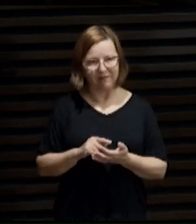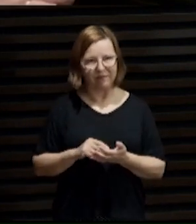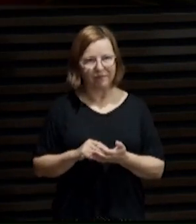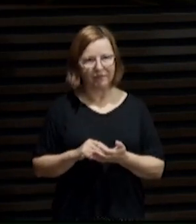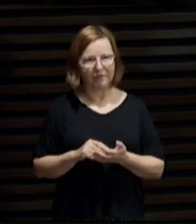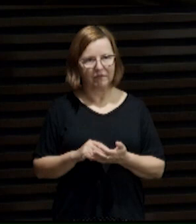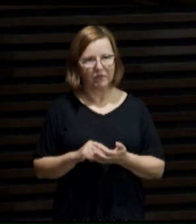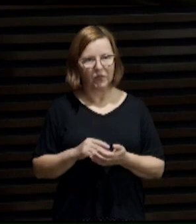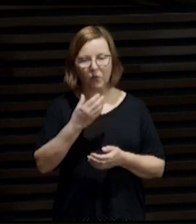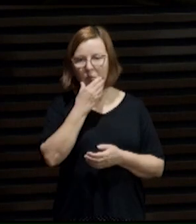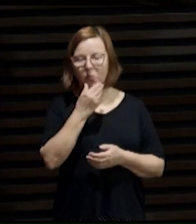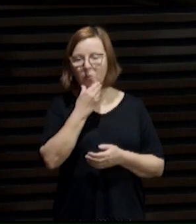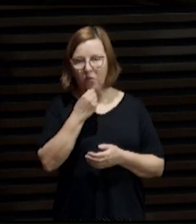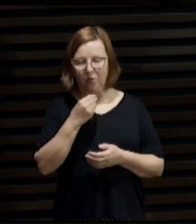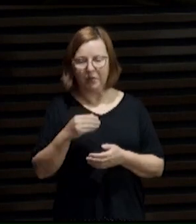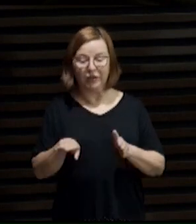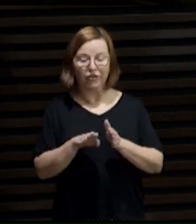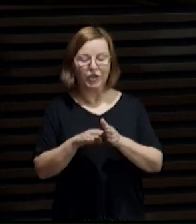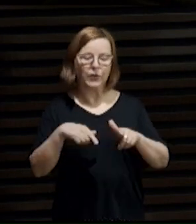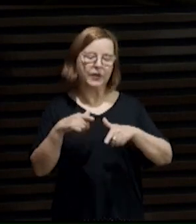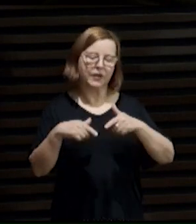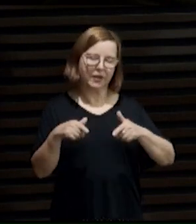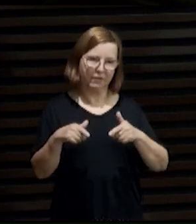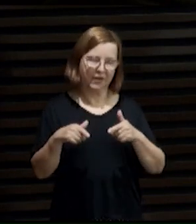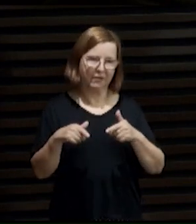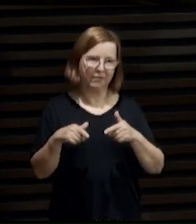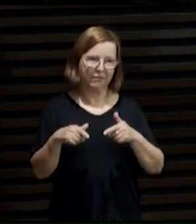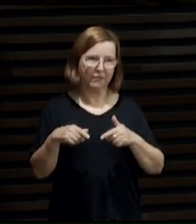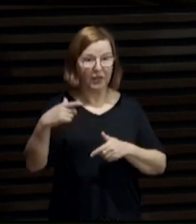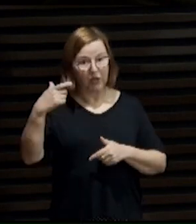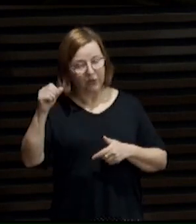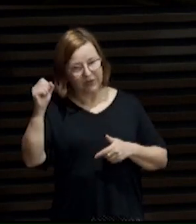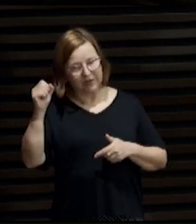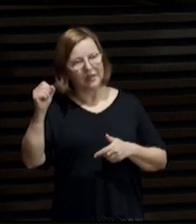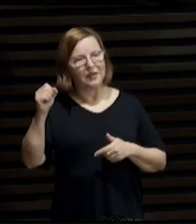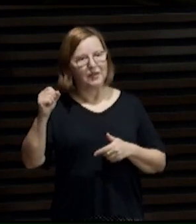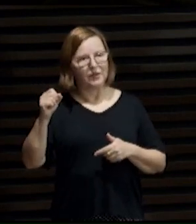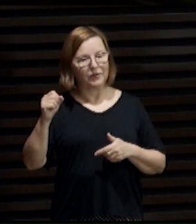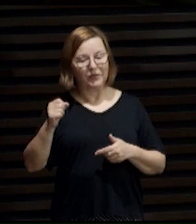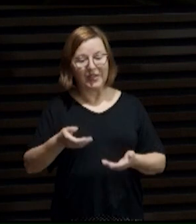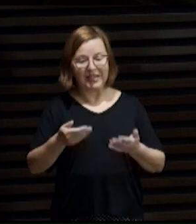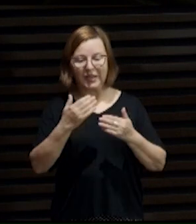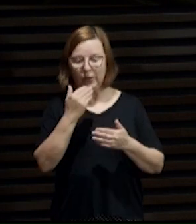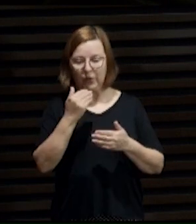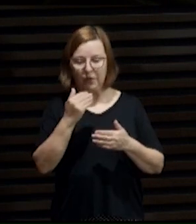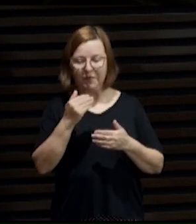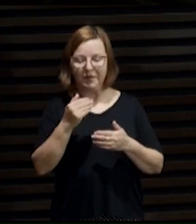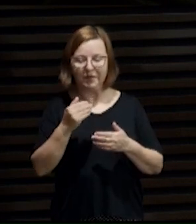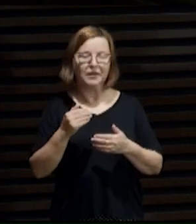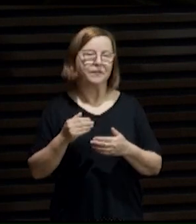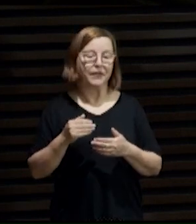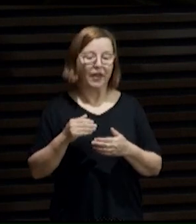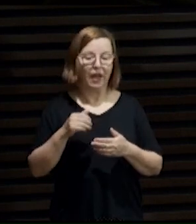É um homem que chegou do trabalho, que conseguiu fazer as compras e colocar à mesa, a mulher que preparou e os